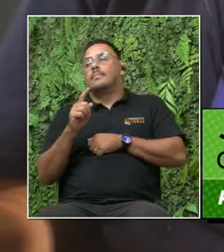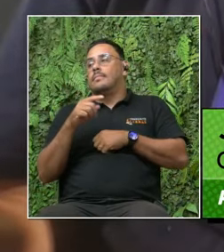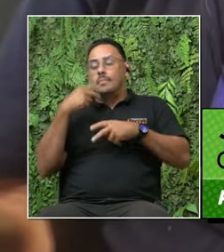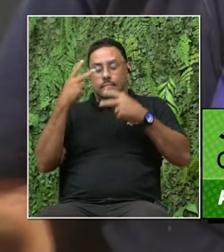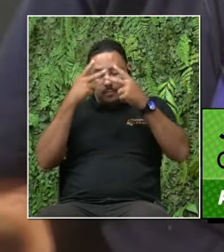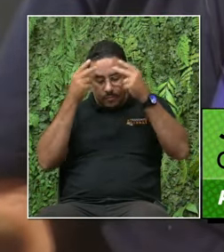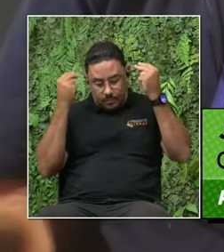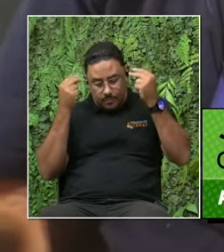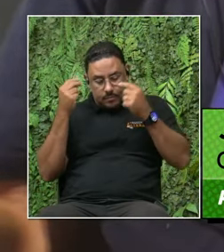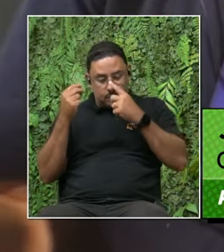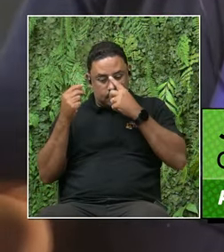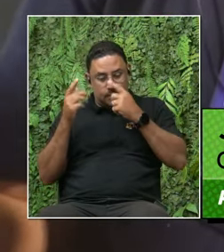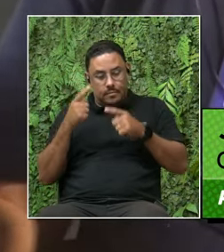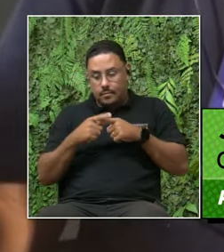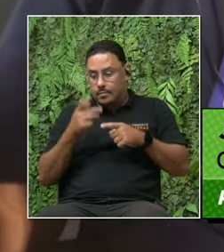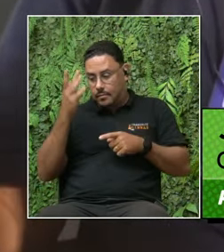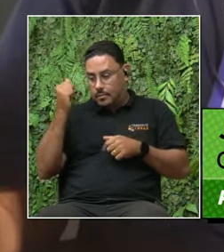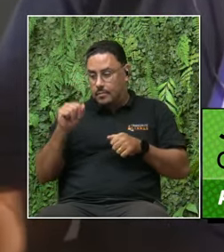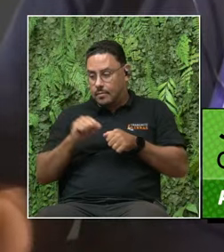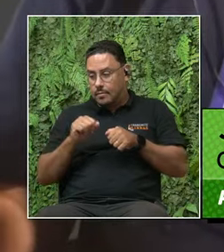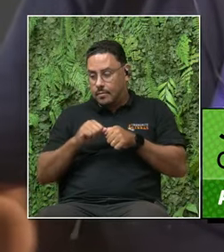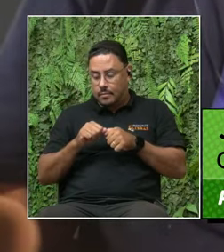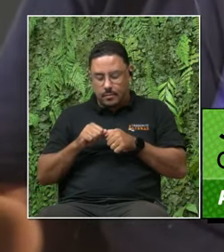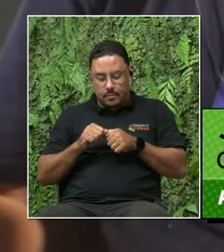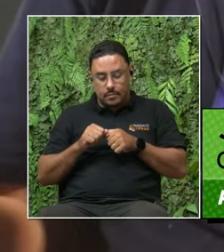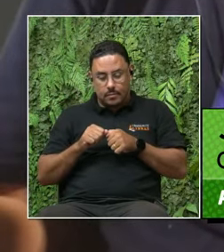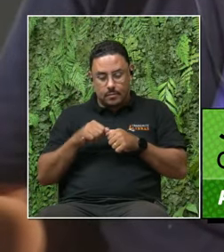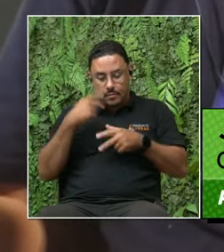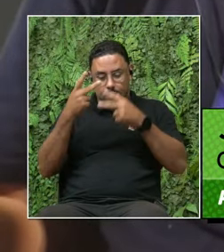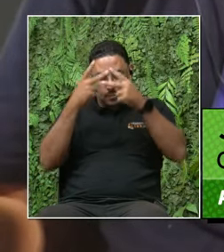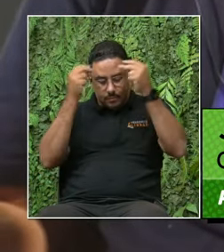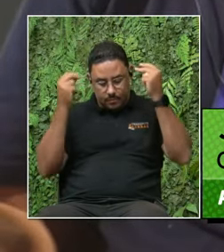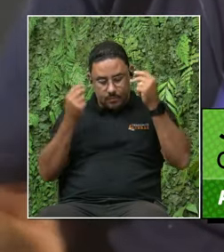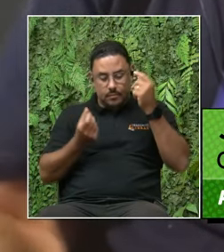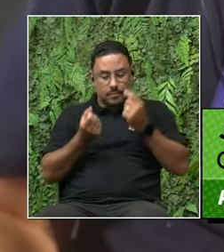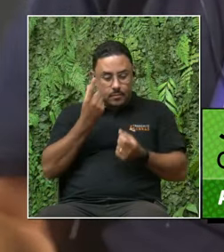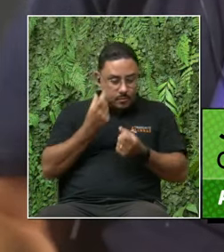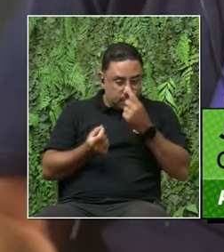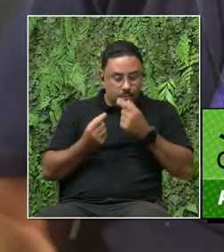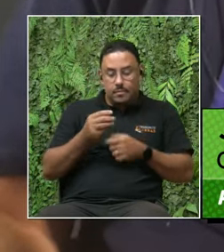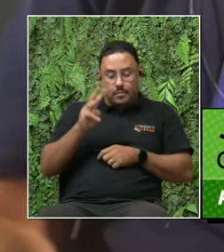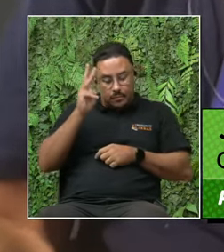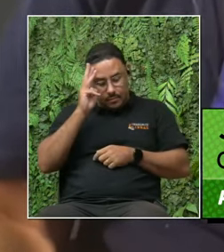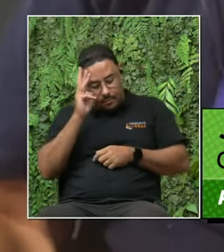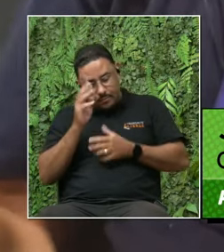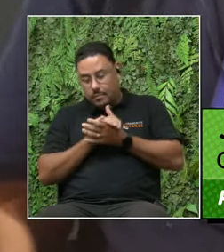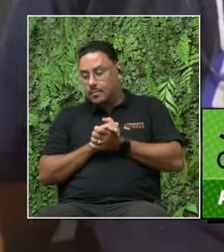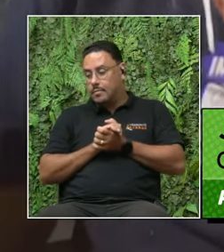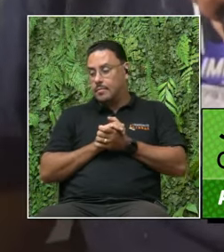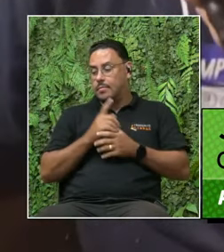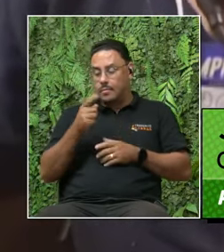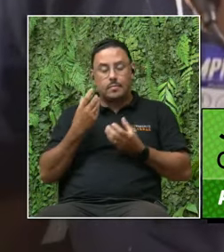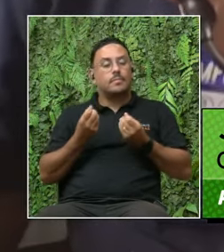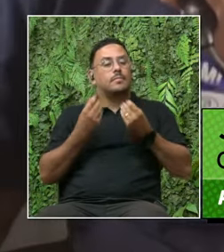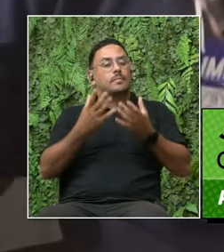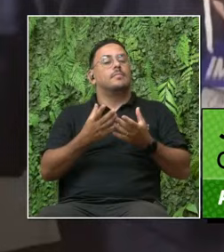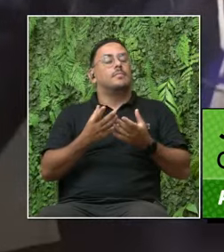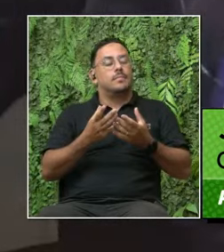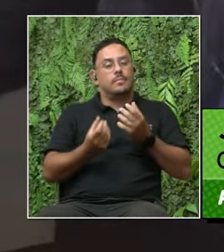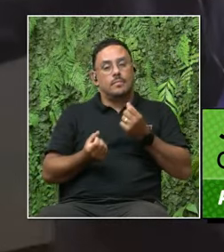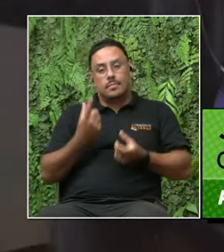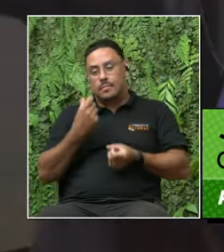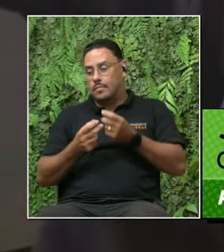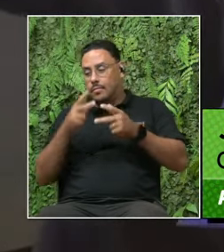amanhã porque amanhã tem a outra da Pipoca enfermeirinha é amanhã a da pipoca vai ser na terça-feira bom porque senão vocês queriam que eu entregasse pipoca de